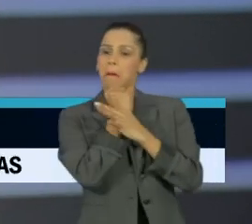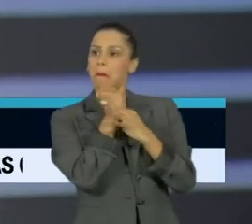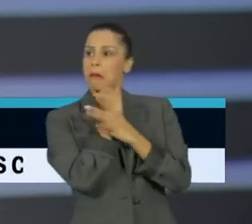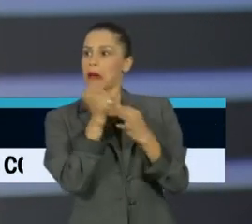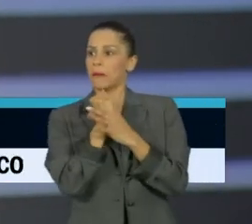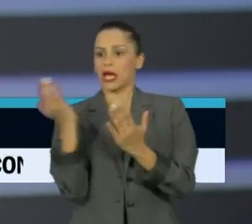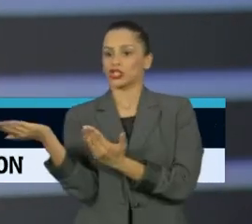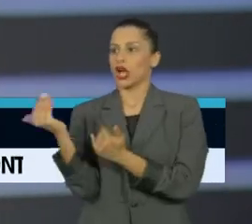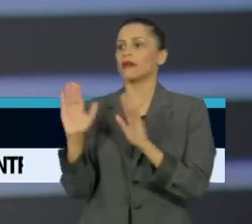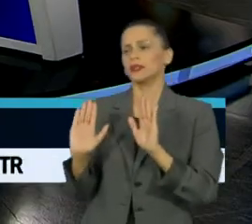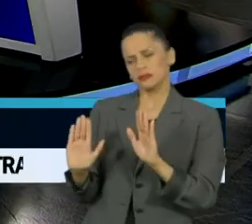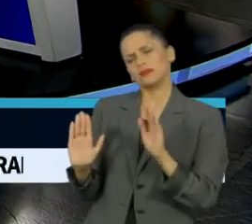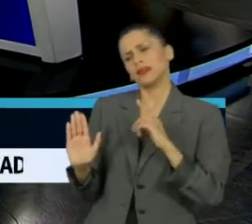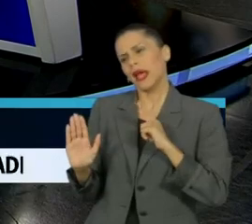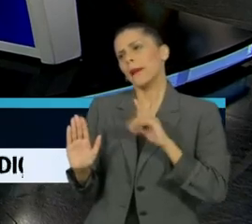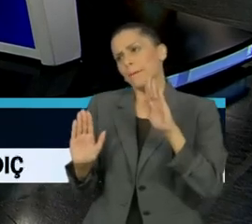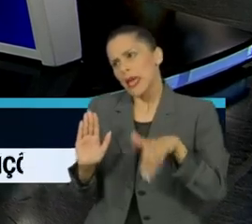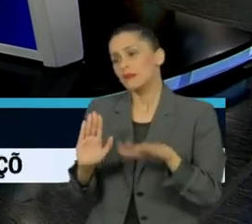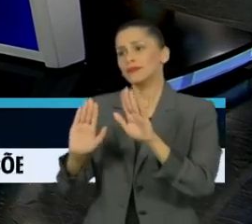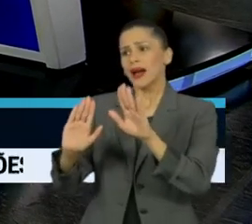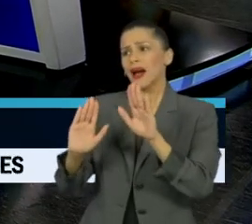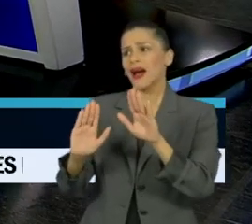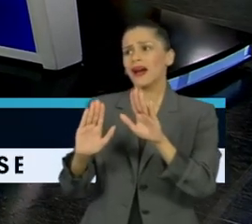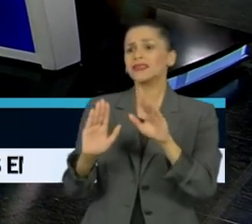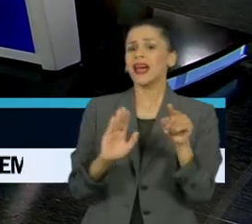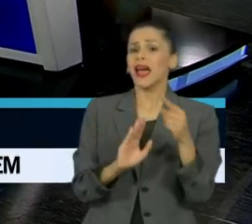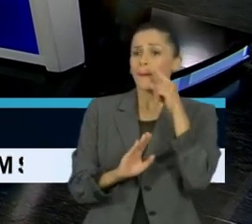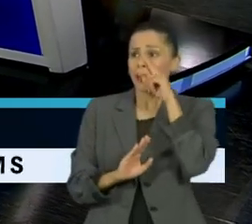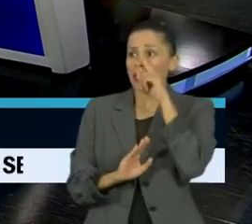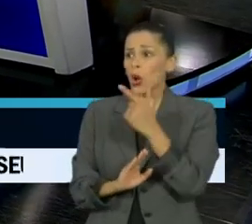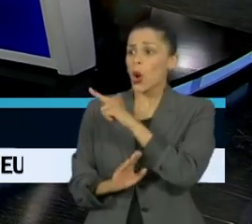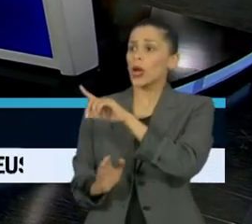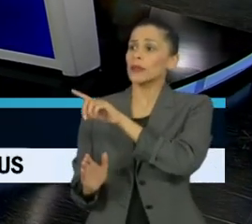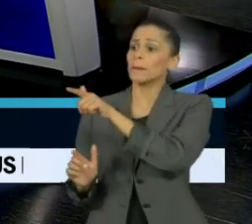tem casos mas muito menos agora eles colocam em risco que tá em casa então é complexo